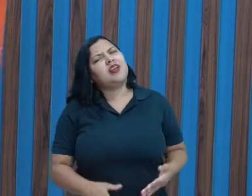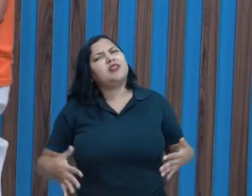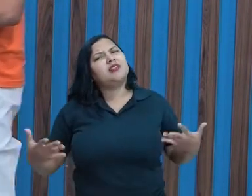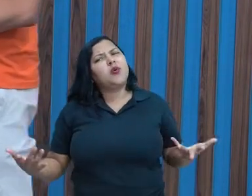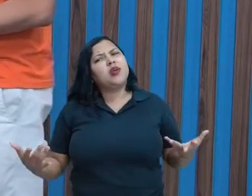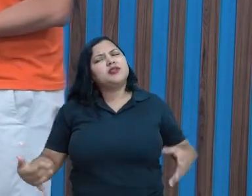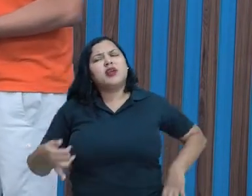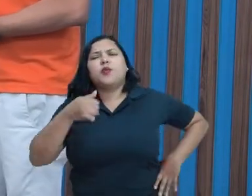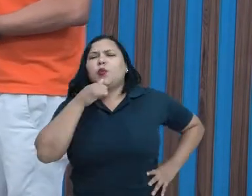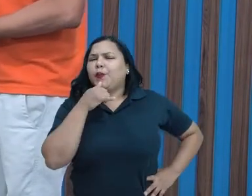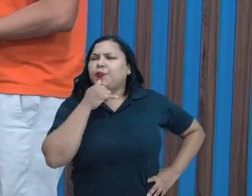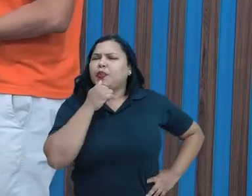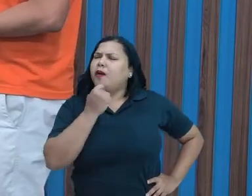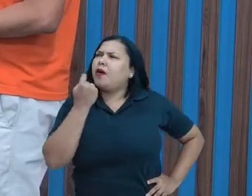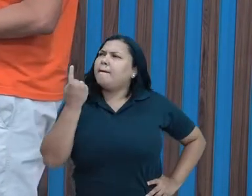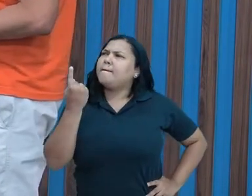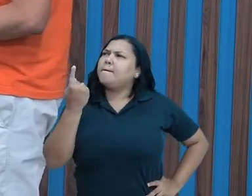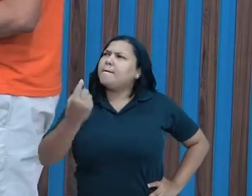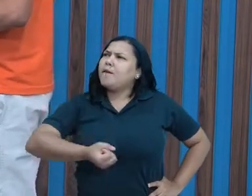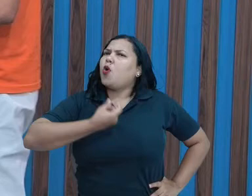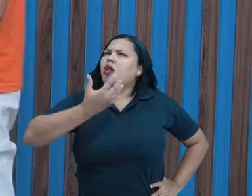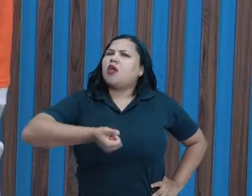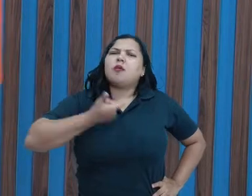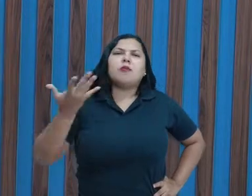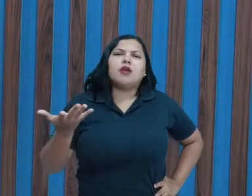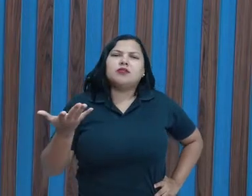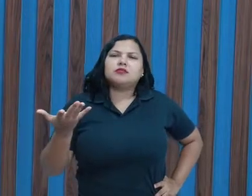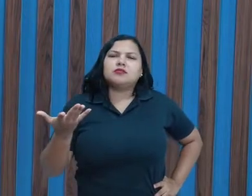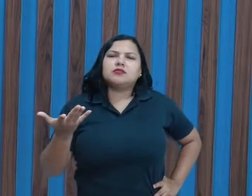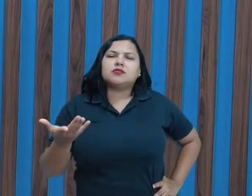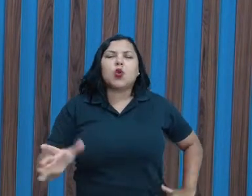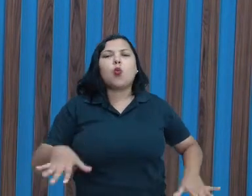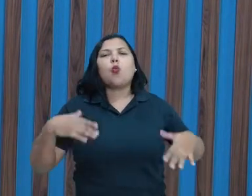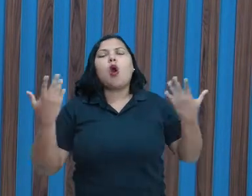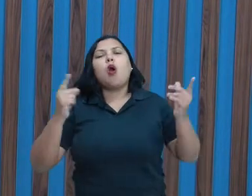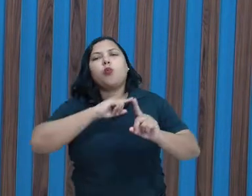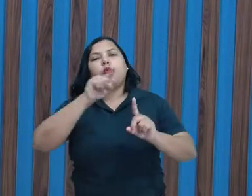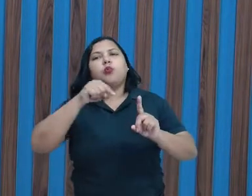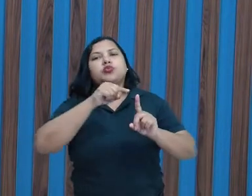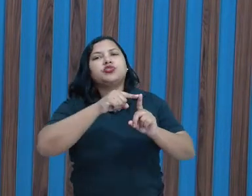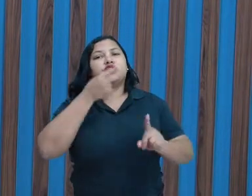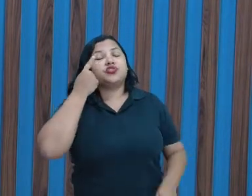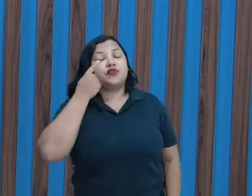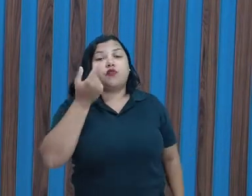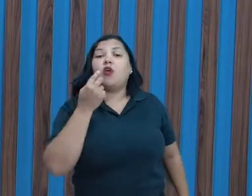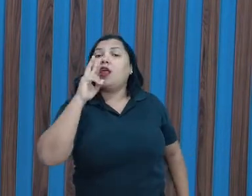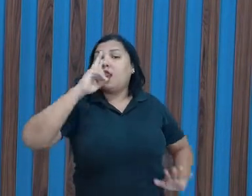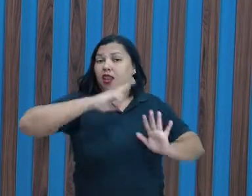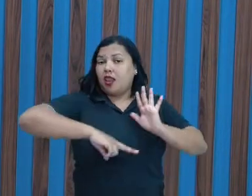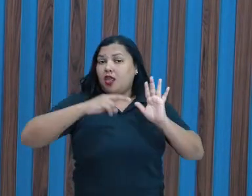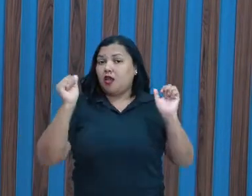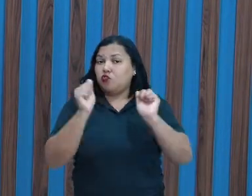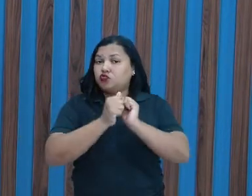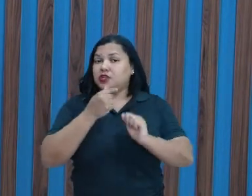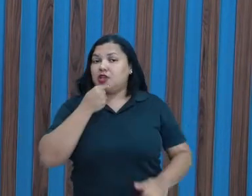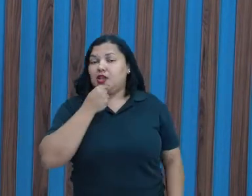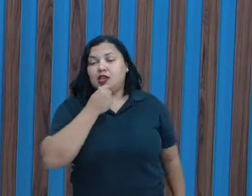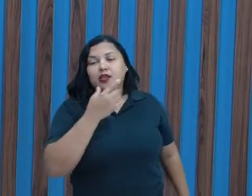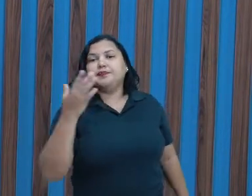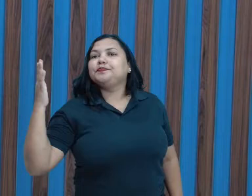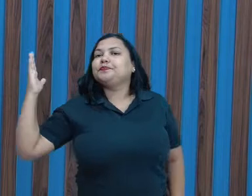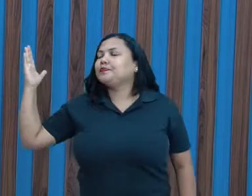poem? O que faz um poema um poema? A piece of writing that partakes of the